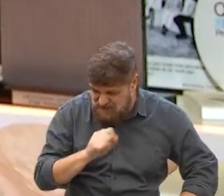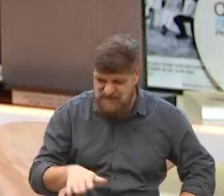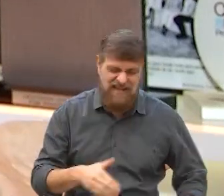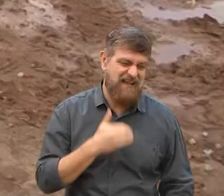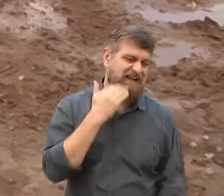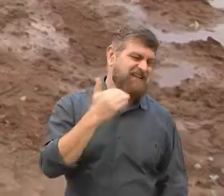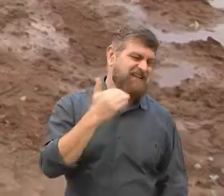dizer para você que é